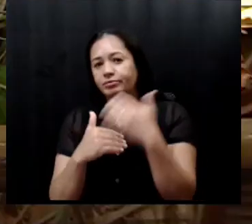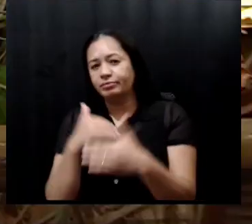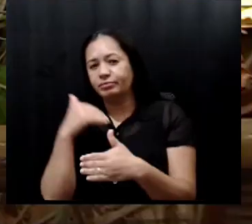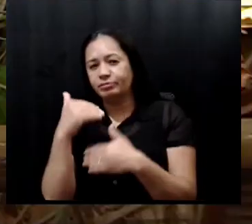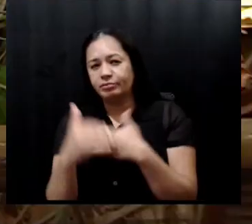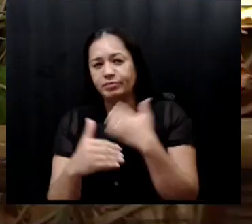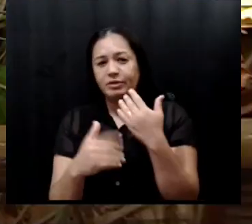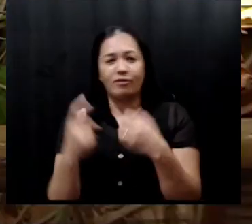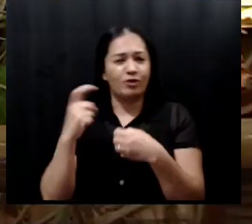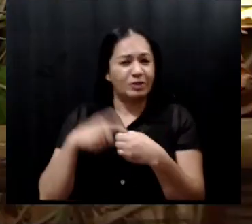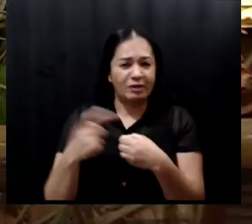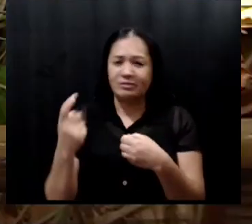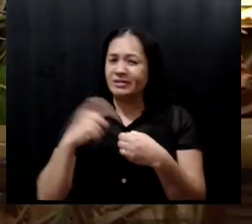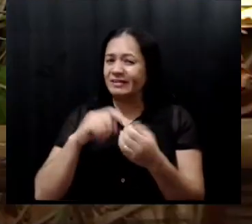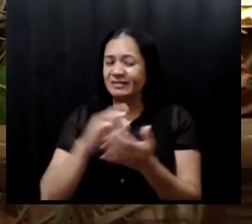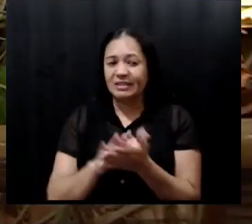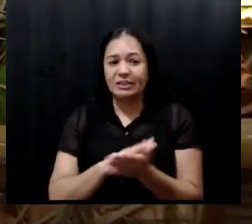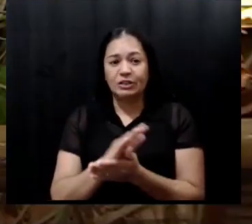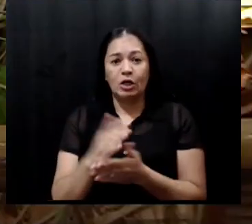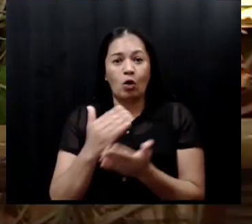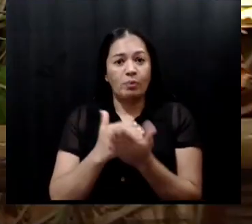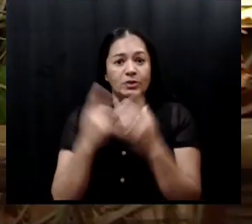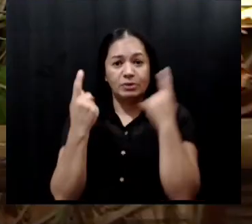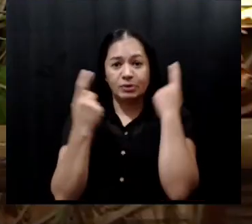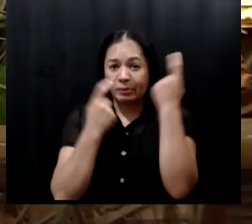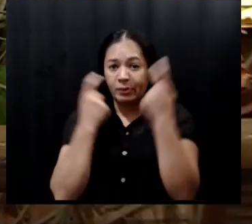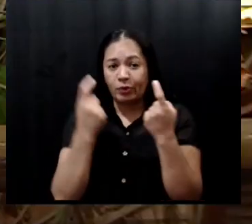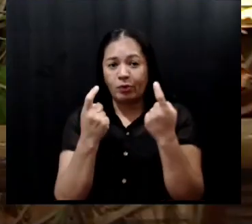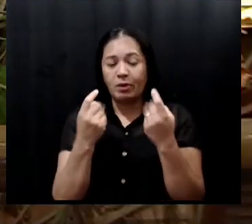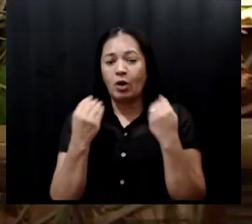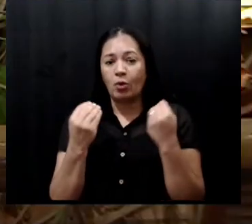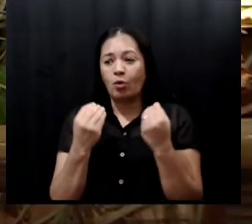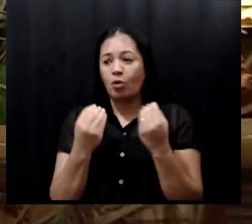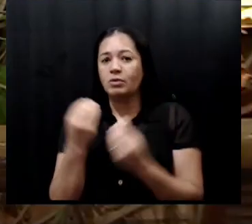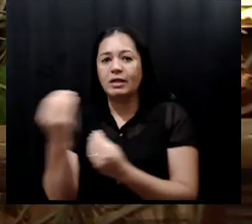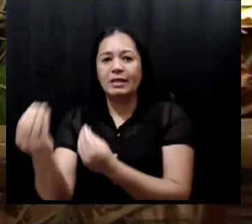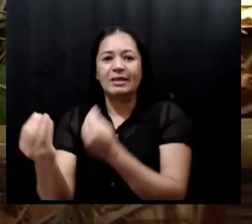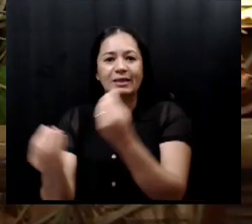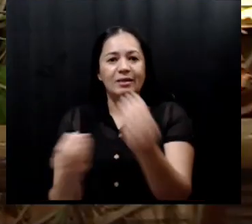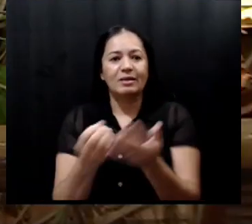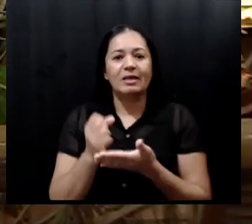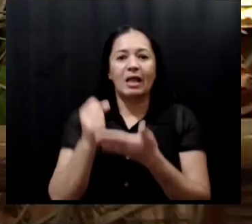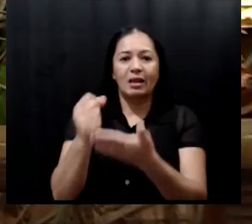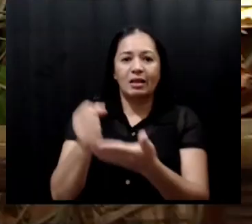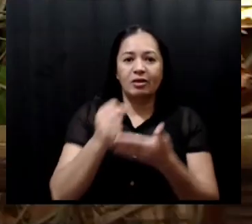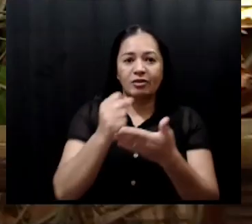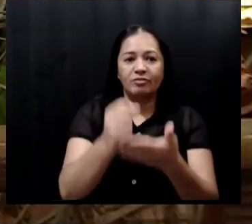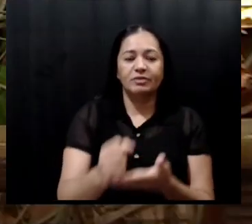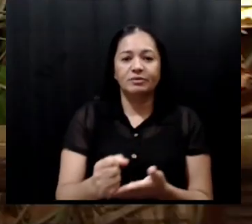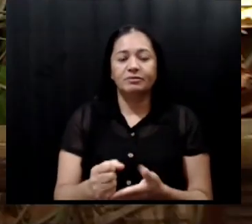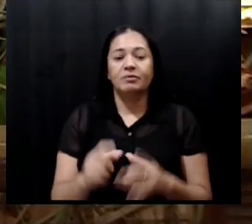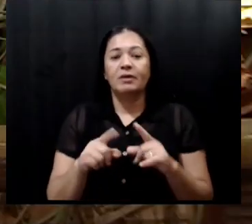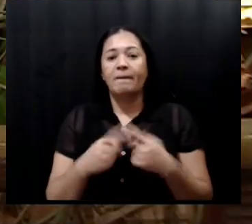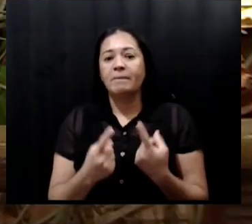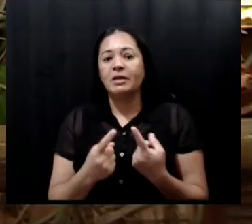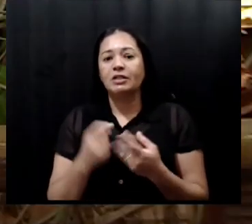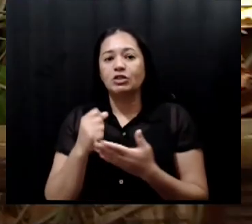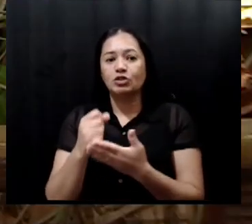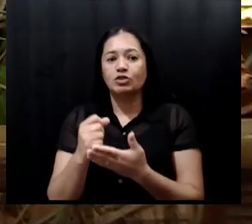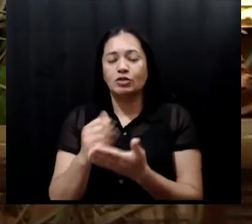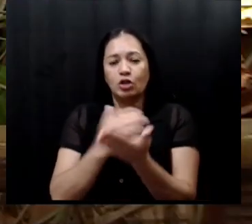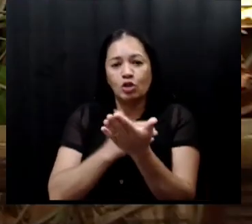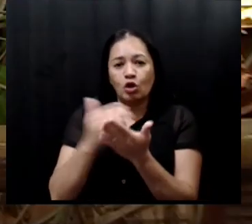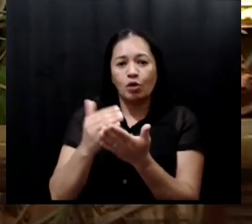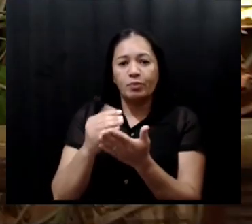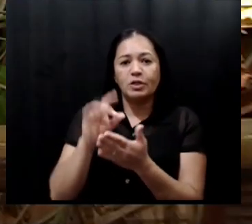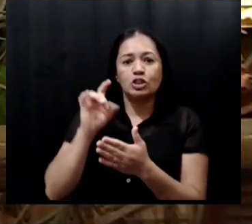gente começou a ficar um pouco preocupado, assim, pra gente fazer o delivery para manter as contas aqui. Mas o delivery era desde o começo ou foi a partir disso